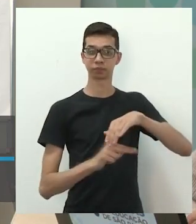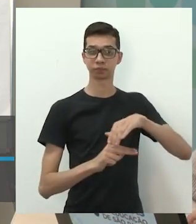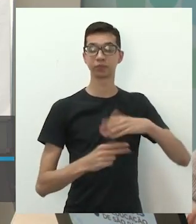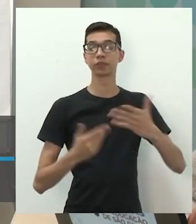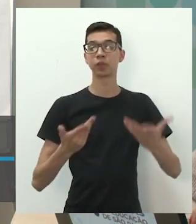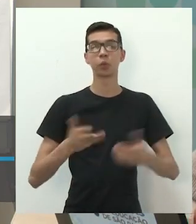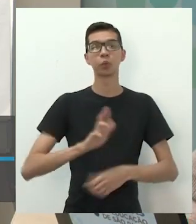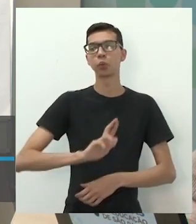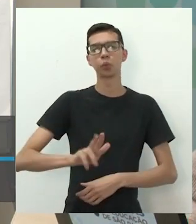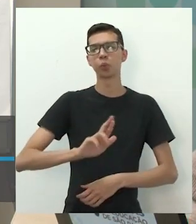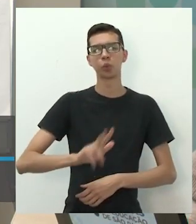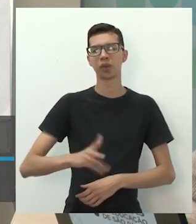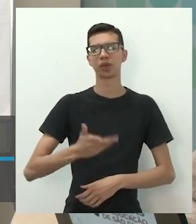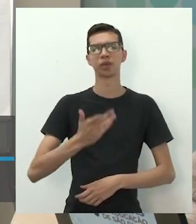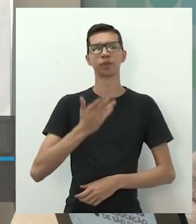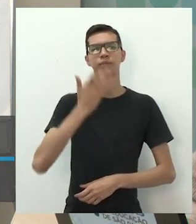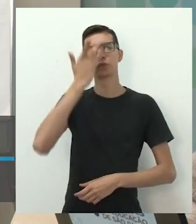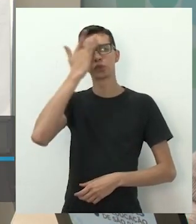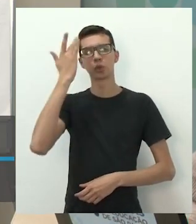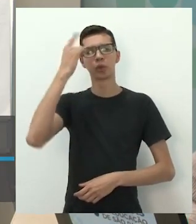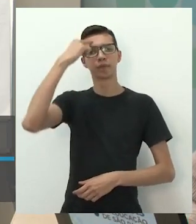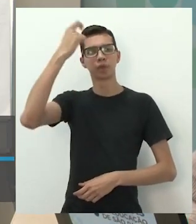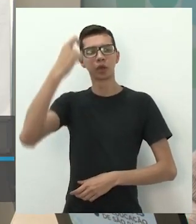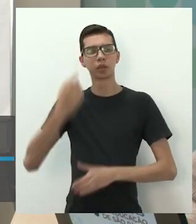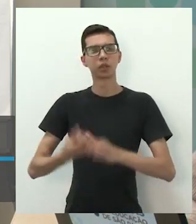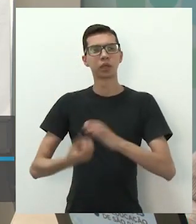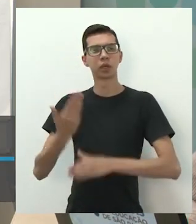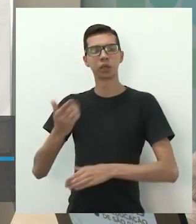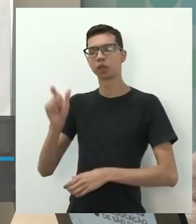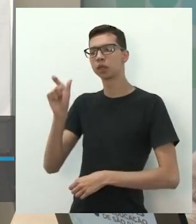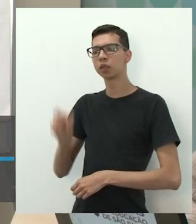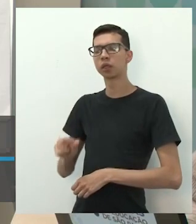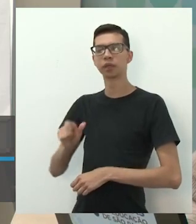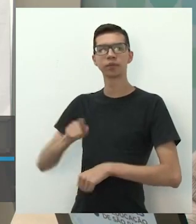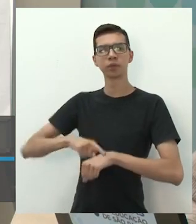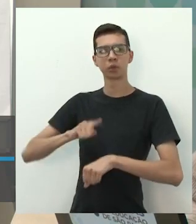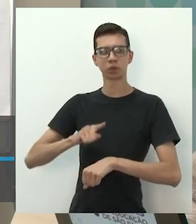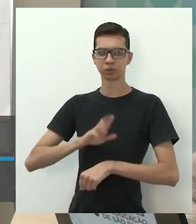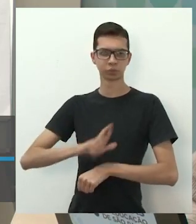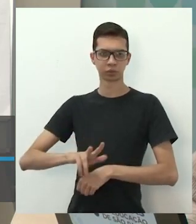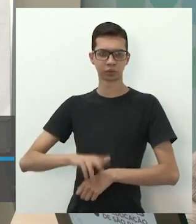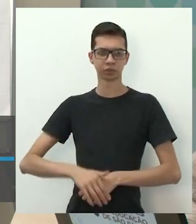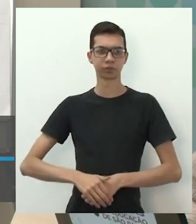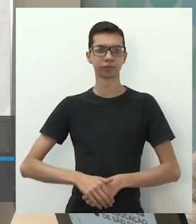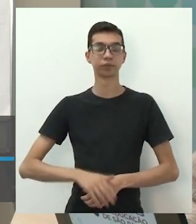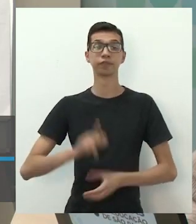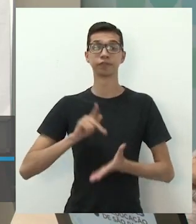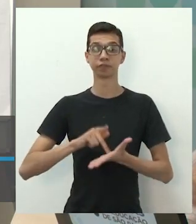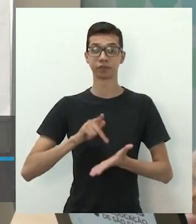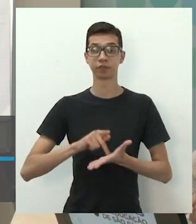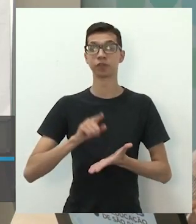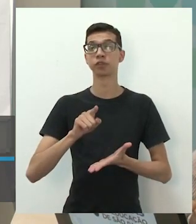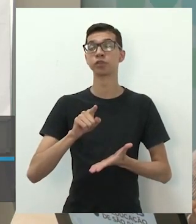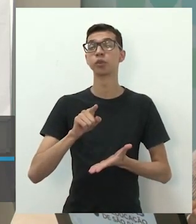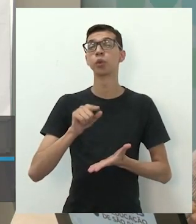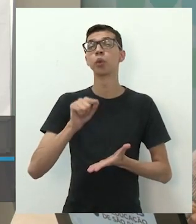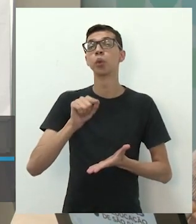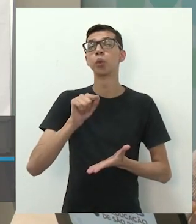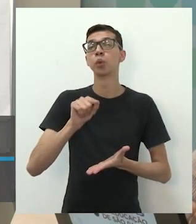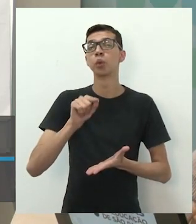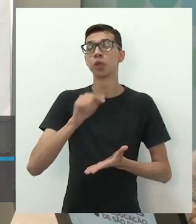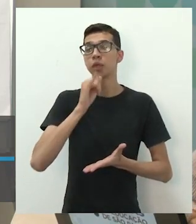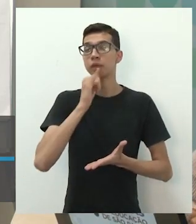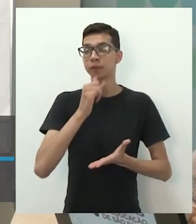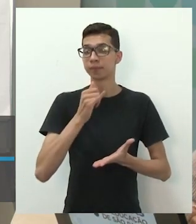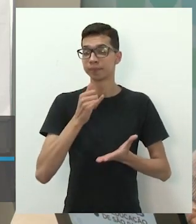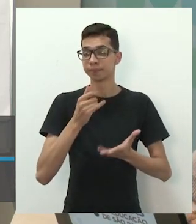momento para criar uma historinha divertida sobre alguma cena do cotidiano. Não, não tinha isso. Realmente você tinha ali a presença, né, na verdade, era